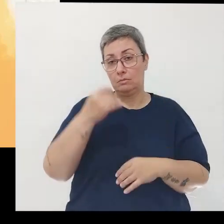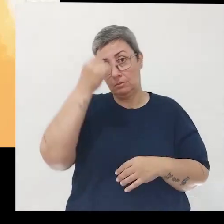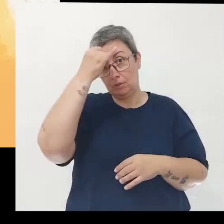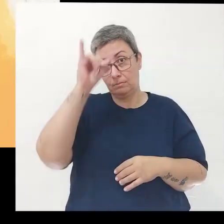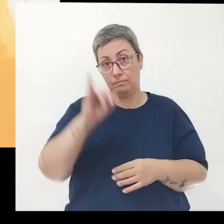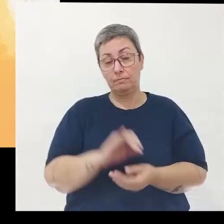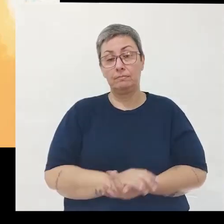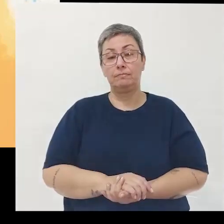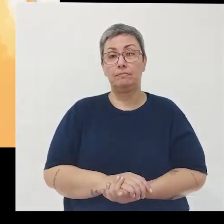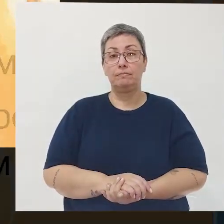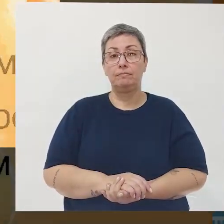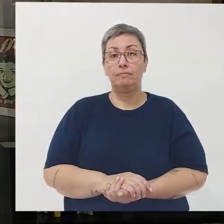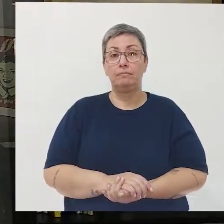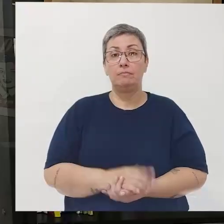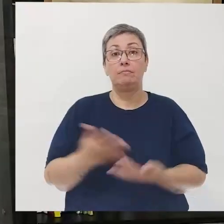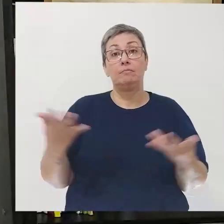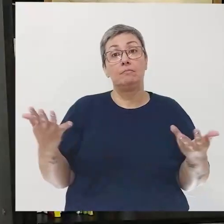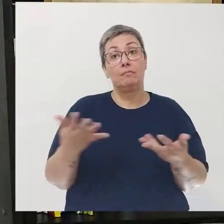choque elétrico?